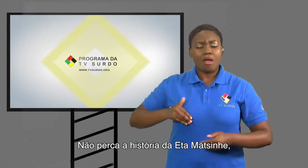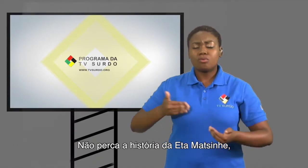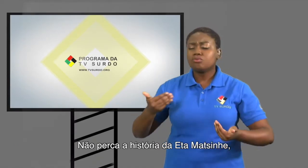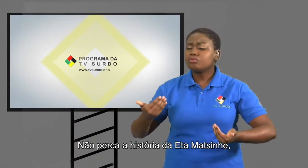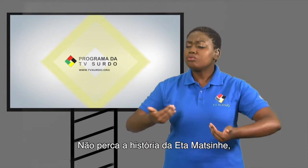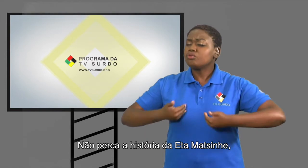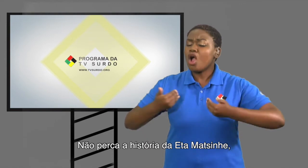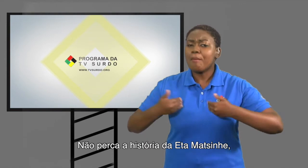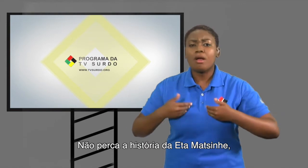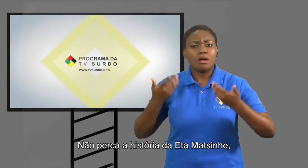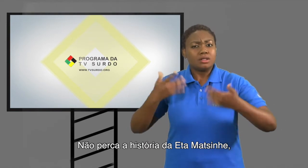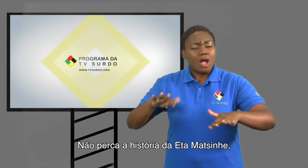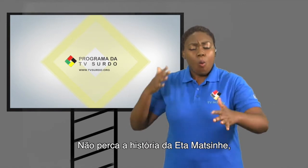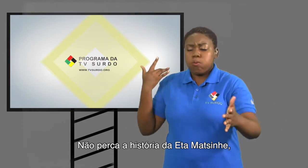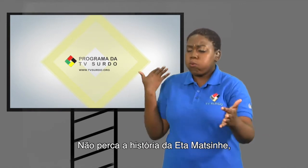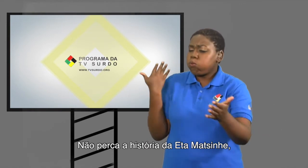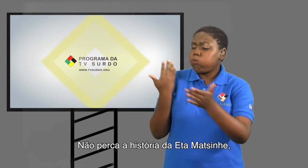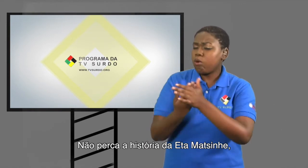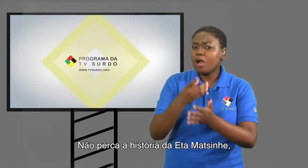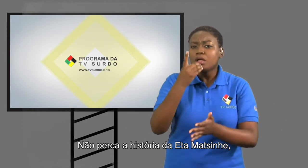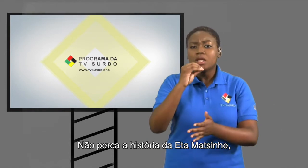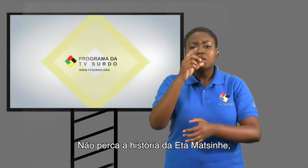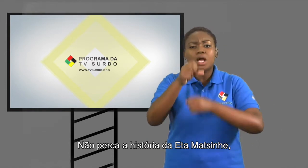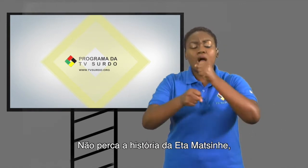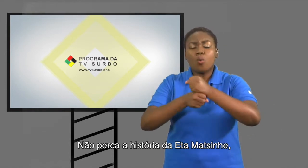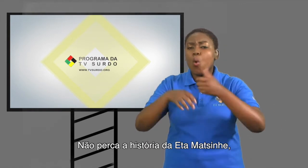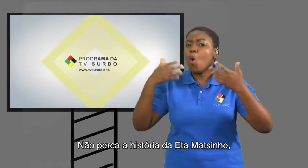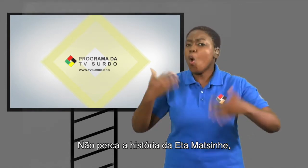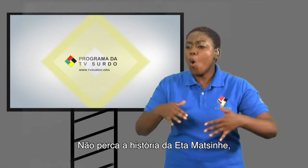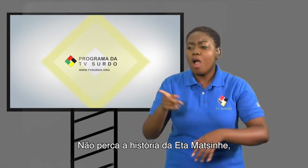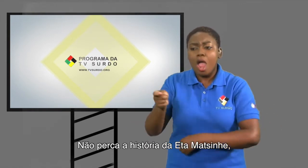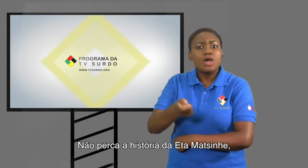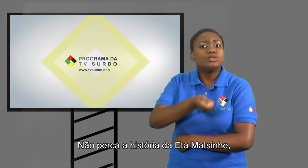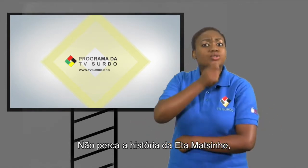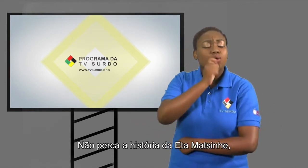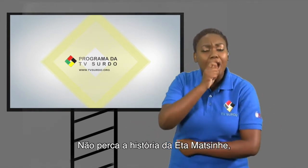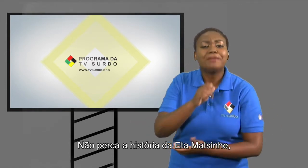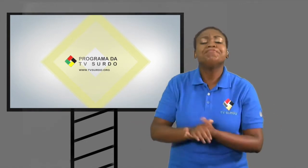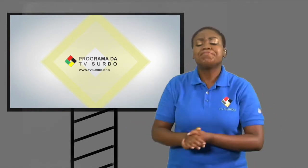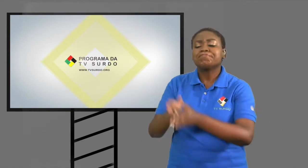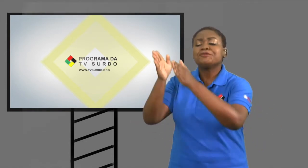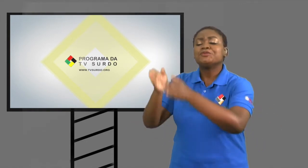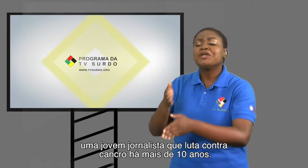Não perca a história de Eta Matinha.